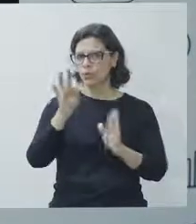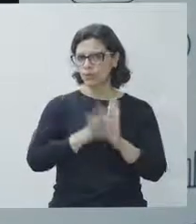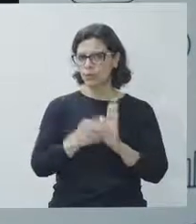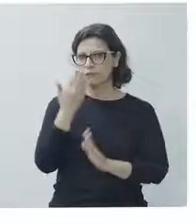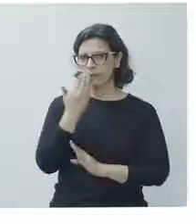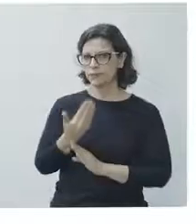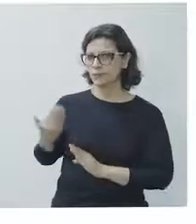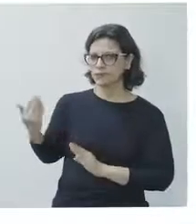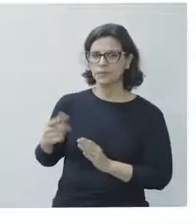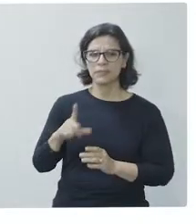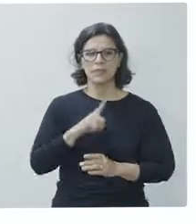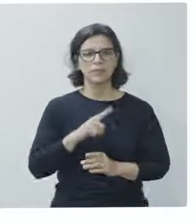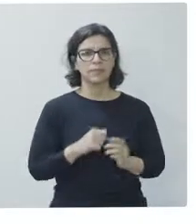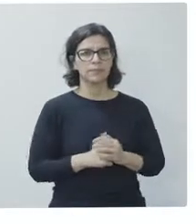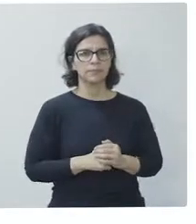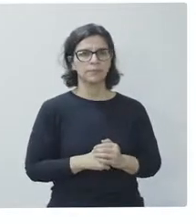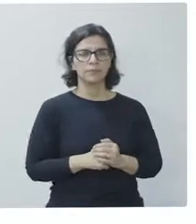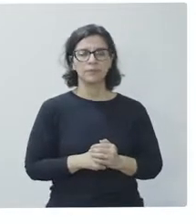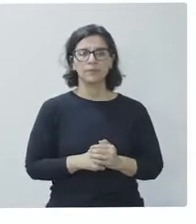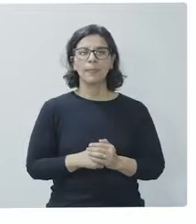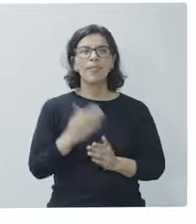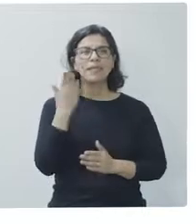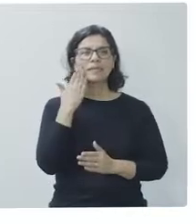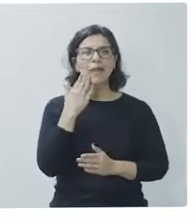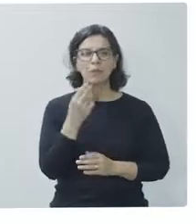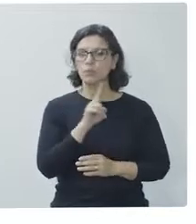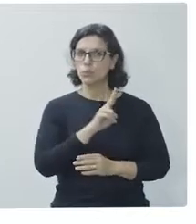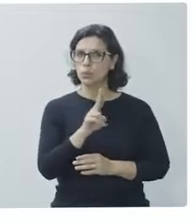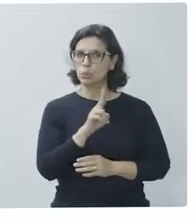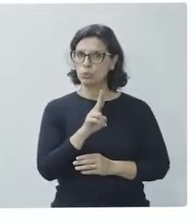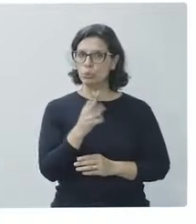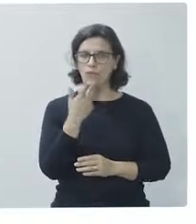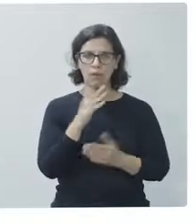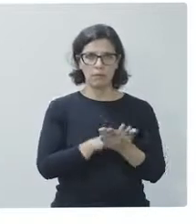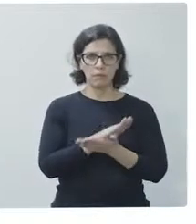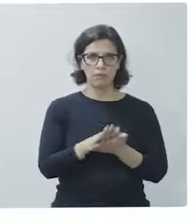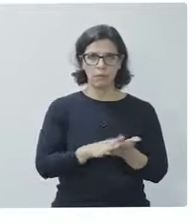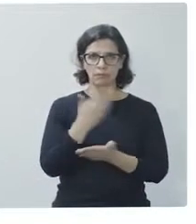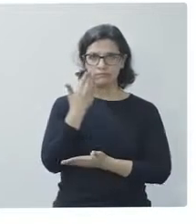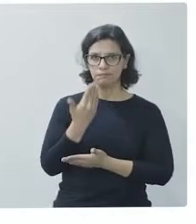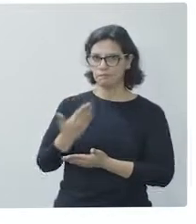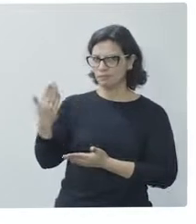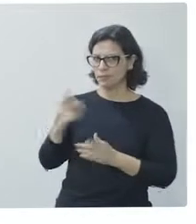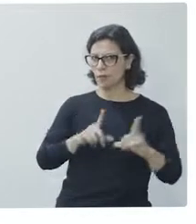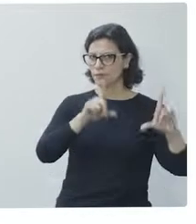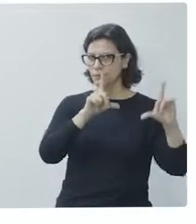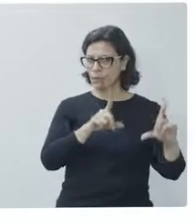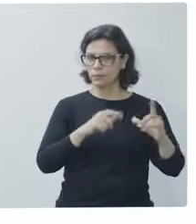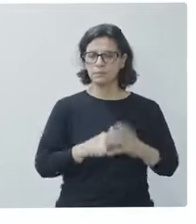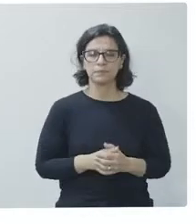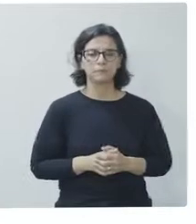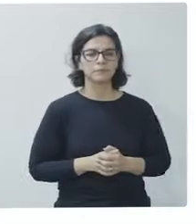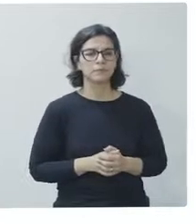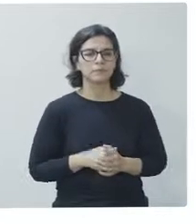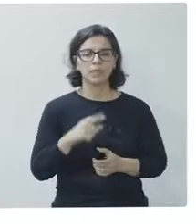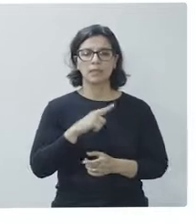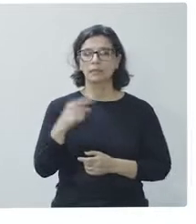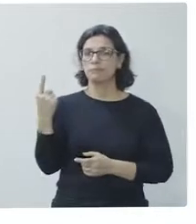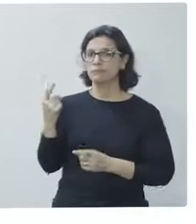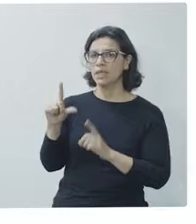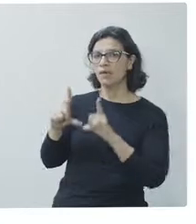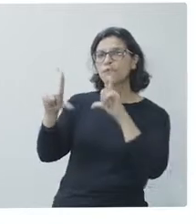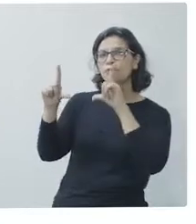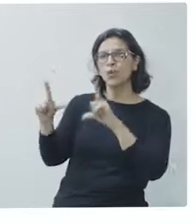as imagens. Então eu tenho essa imagem, não vou falar nenhuma palavra, certo? Nós temos essa imagem e temos